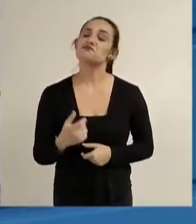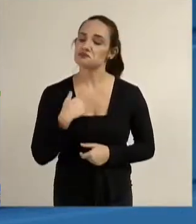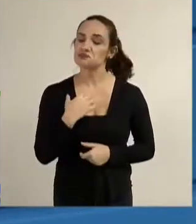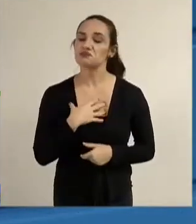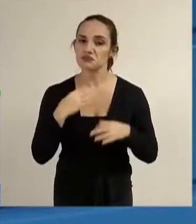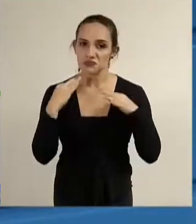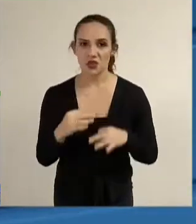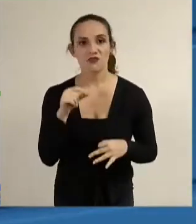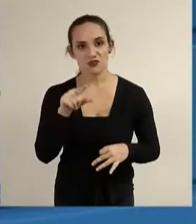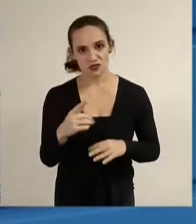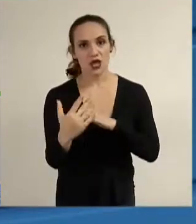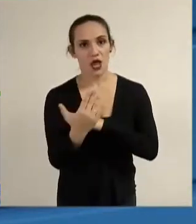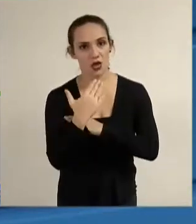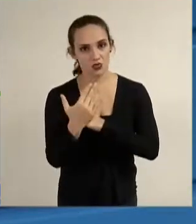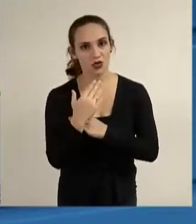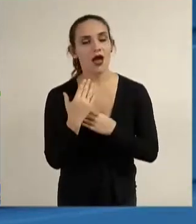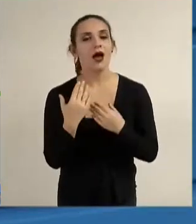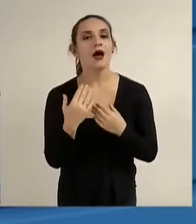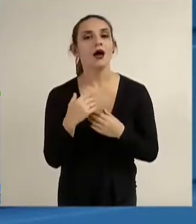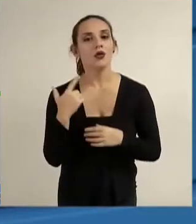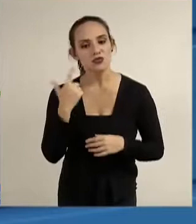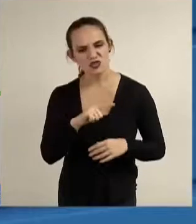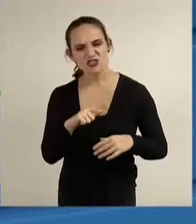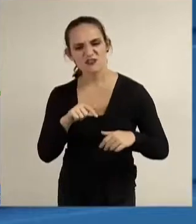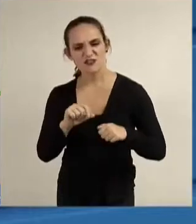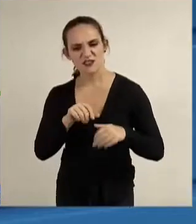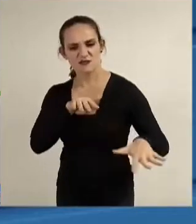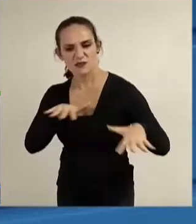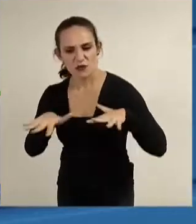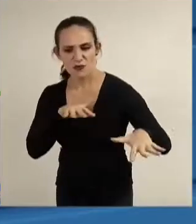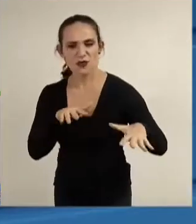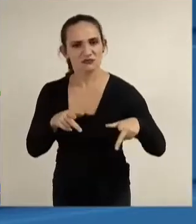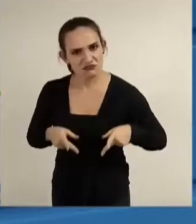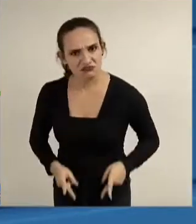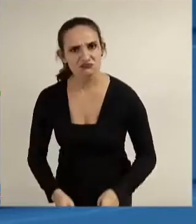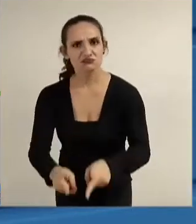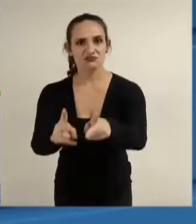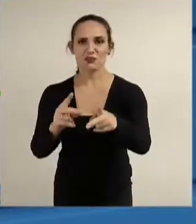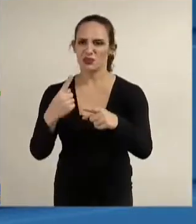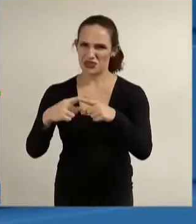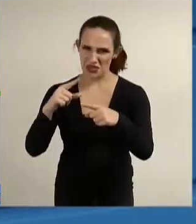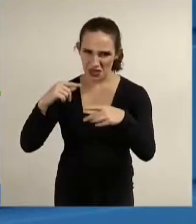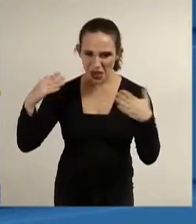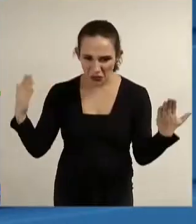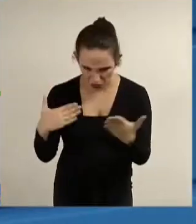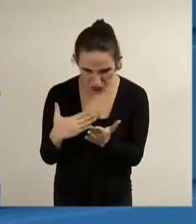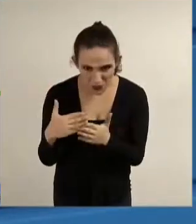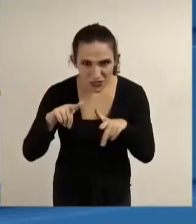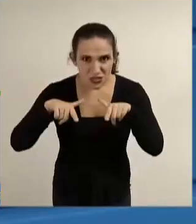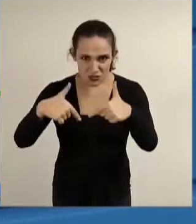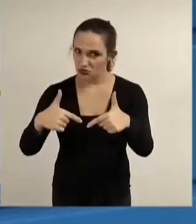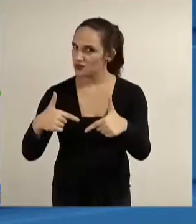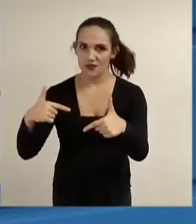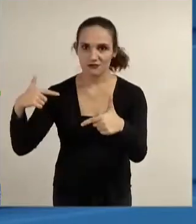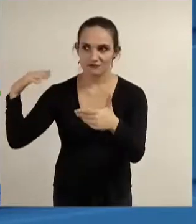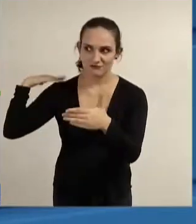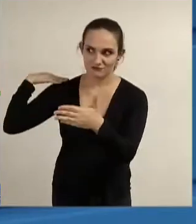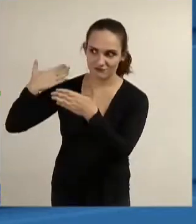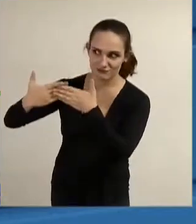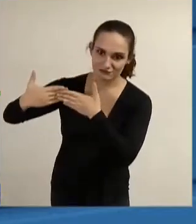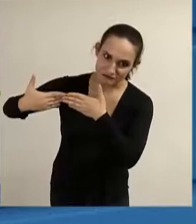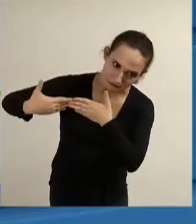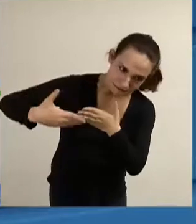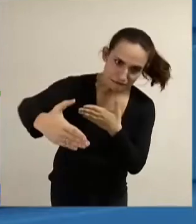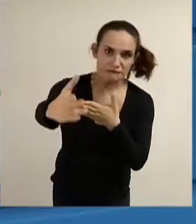certeza, contribuirá muito para que nós façamos movimentos permanentes, porque essa não é uma luta de agora. Nós vamos demorar muito porque é uma questão